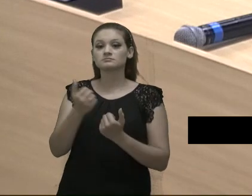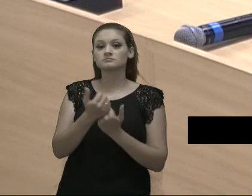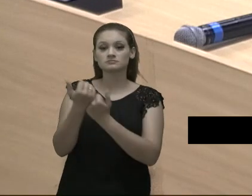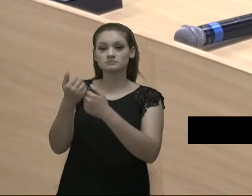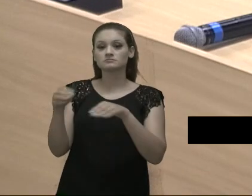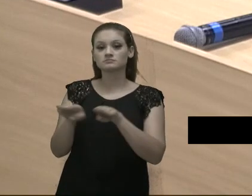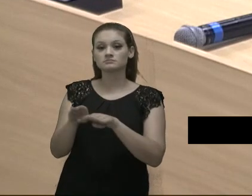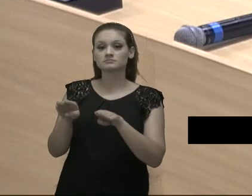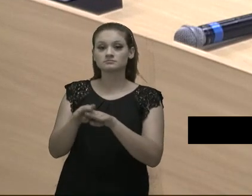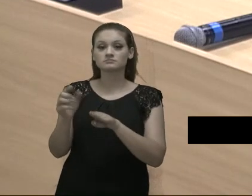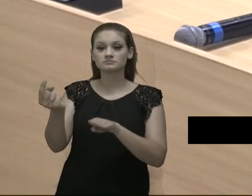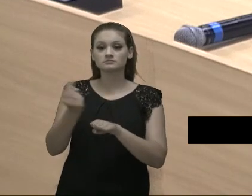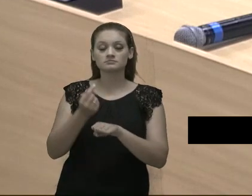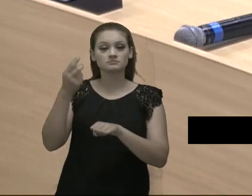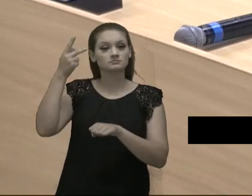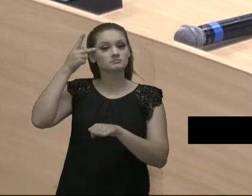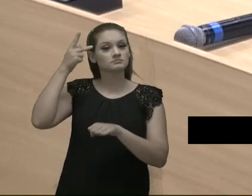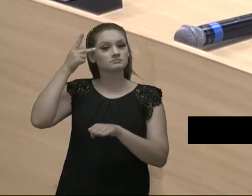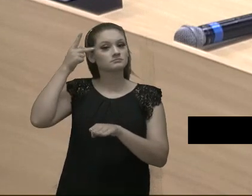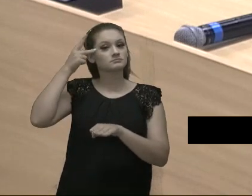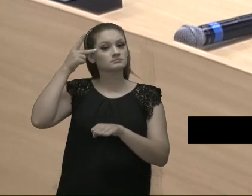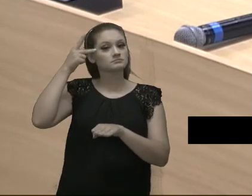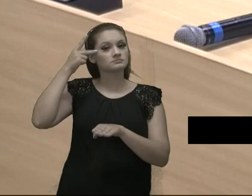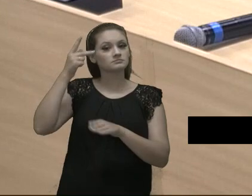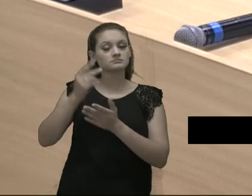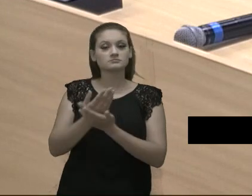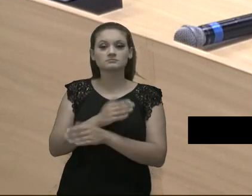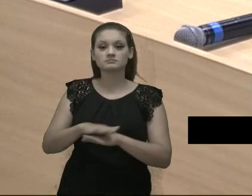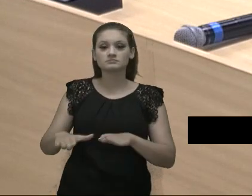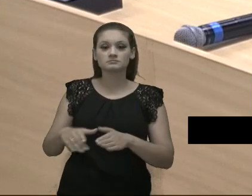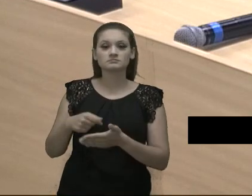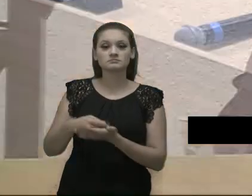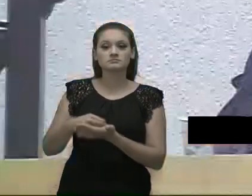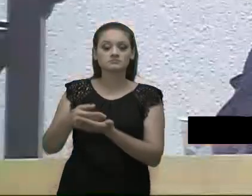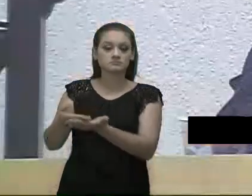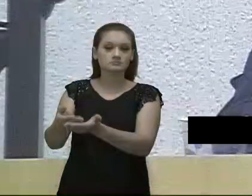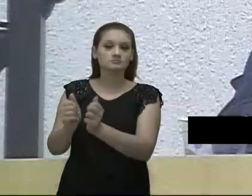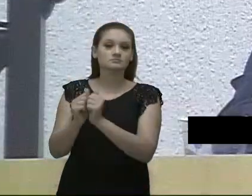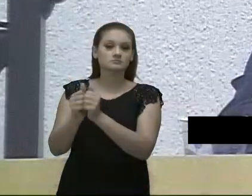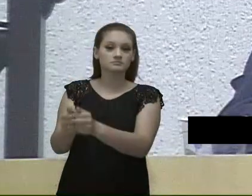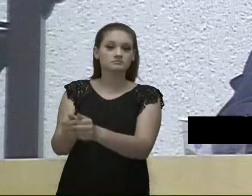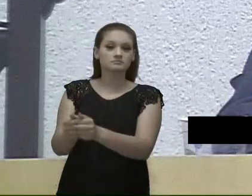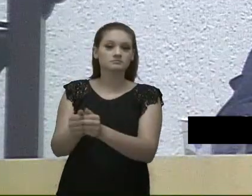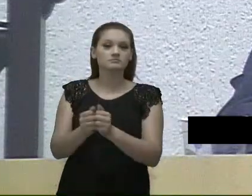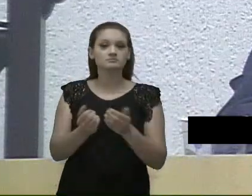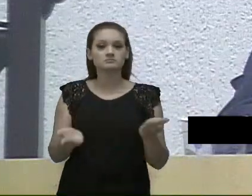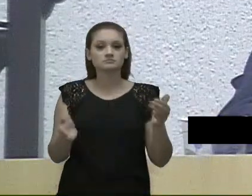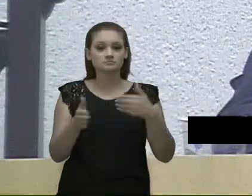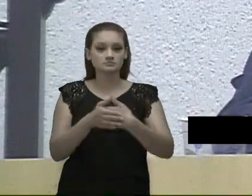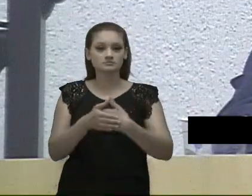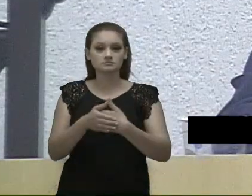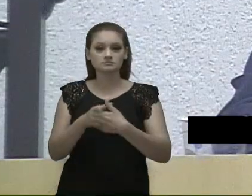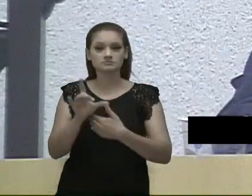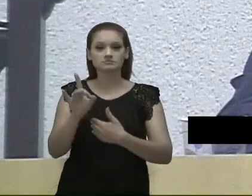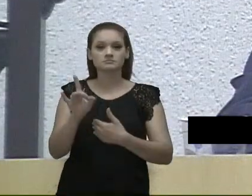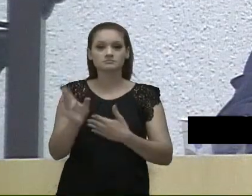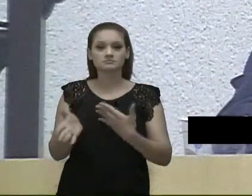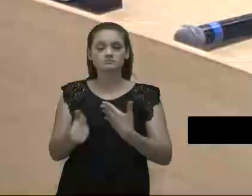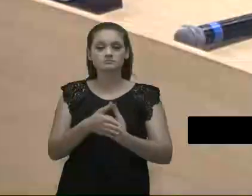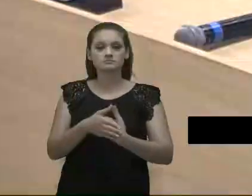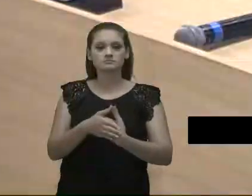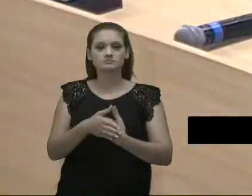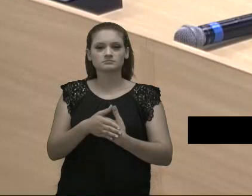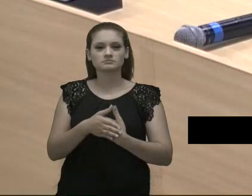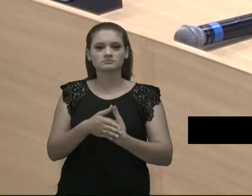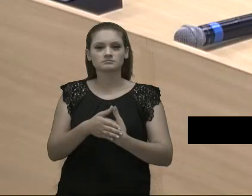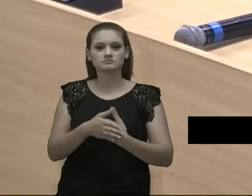que veio de São Paulo, acabou levando. Era um malote lacrado ou só fechado?